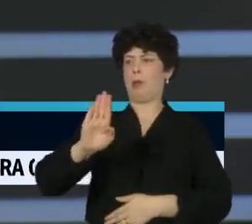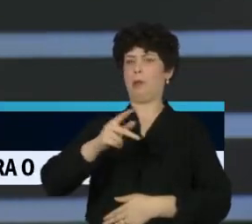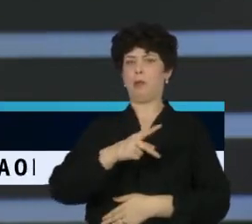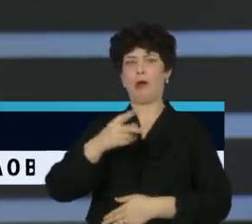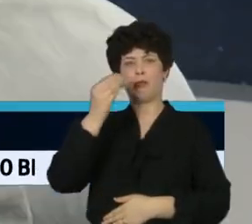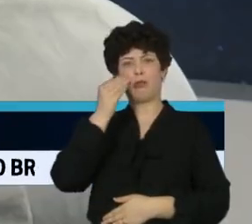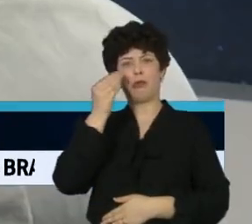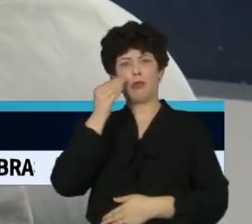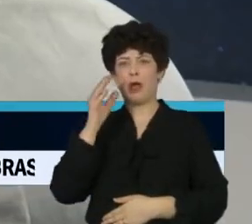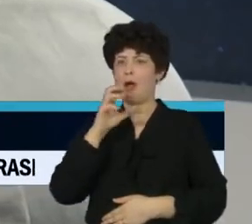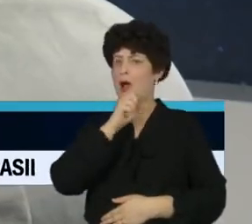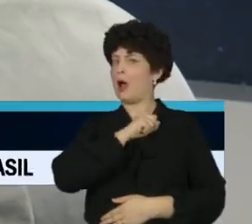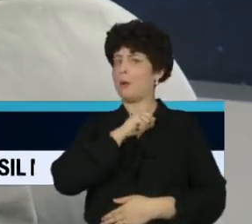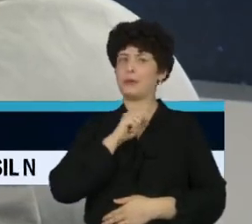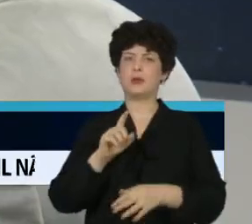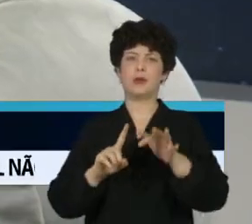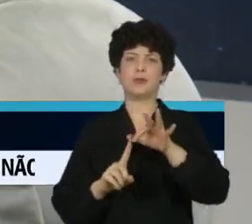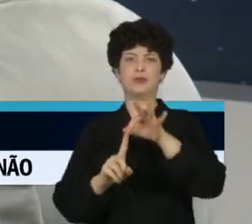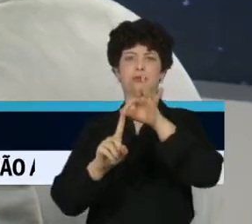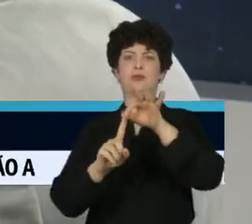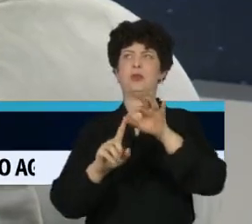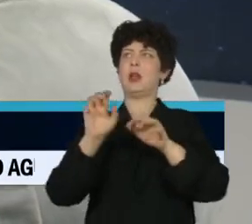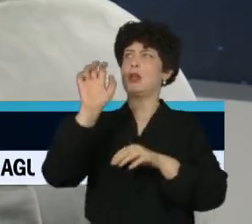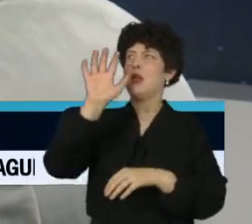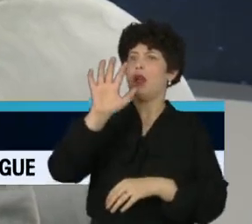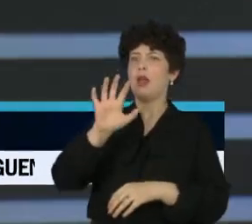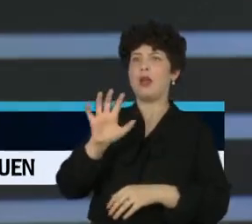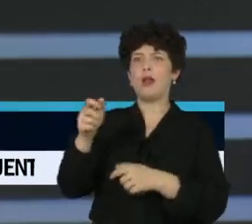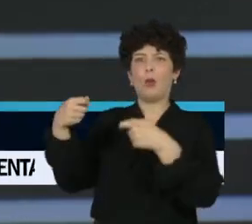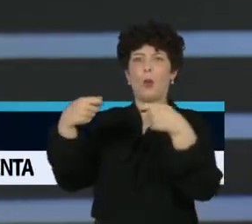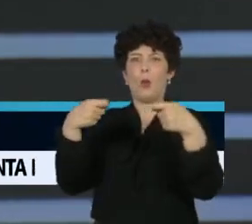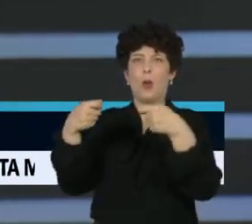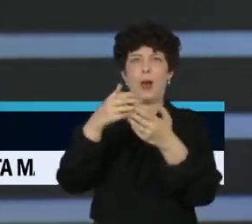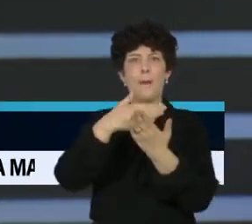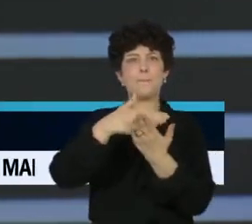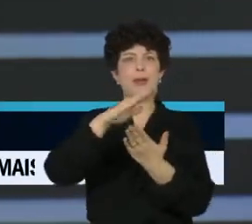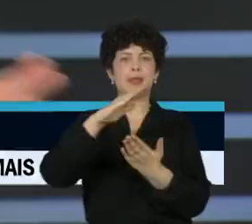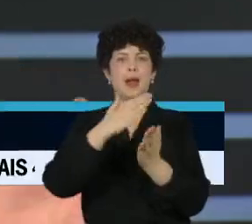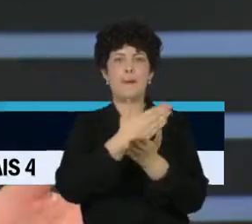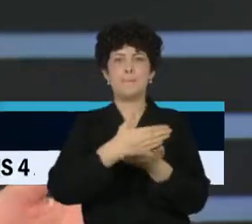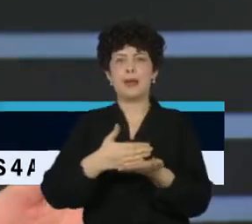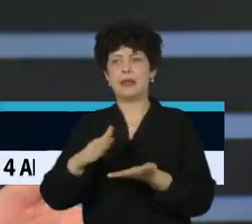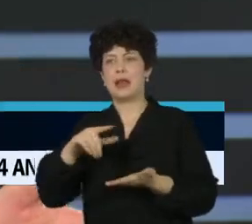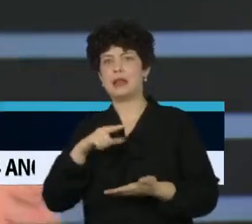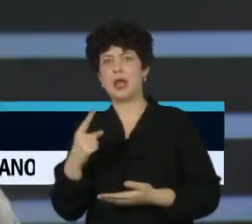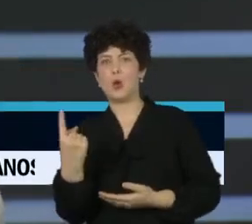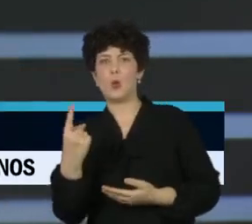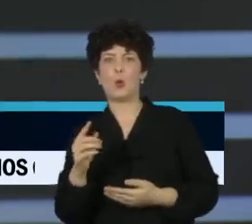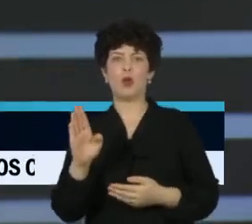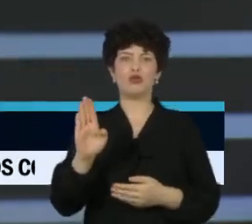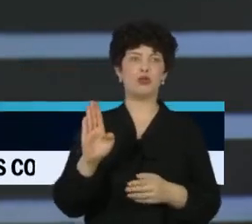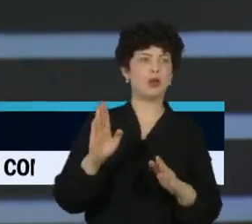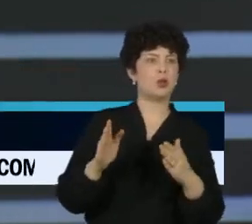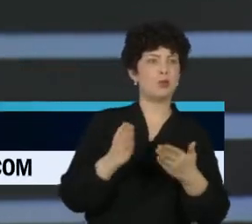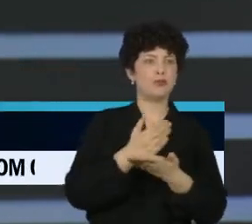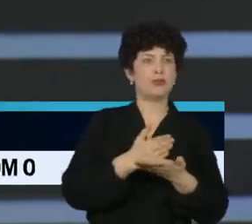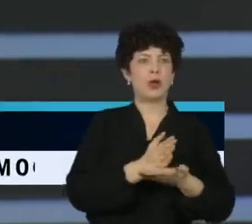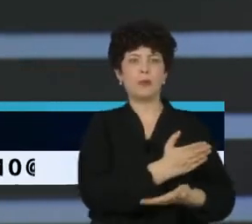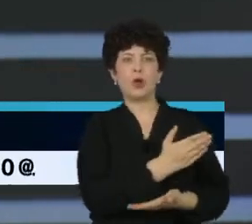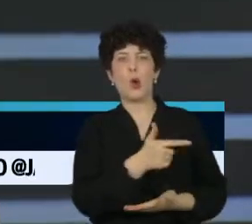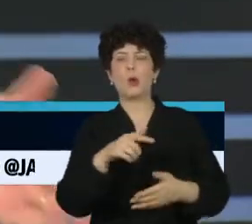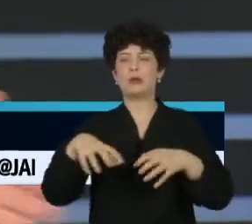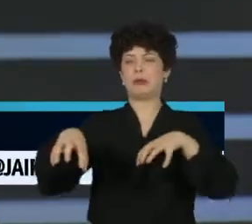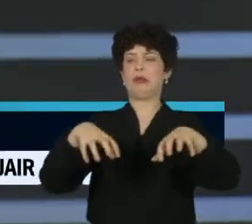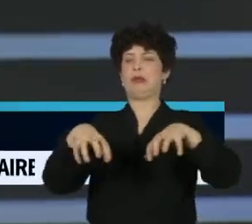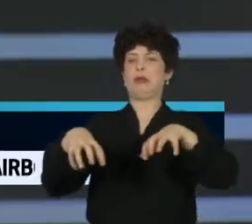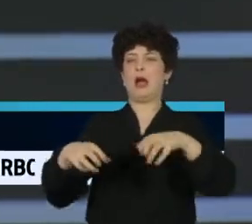tentar resolver essas disputas regionais, porque metade dos estados estão com um candidato, outra metade está com outro. Na polarização, a hora que